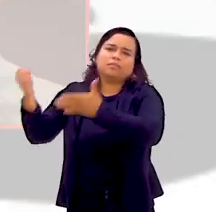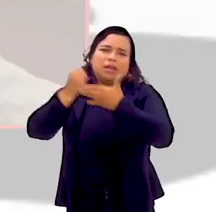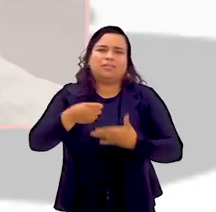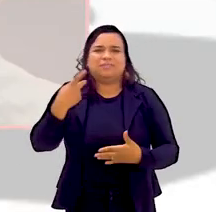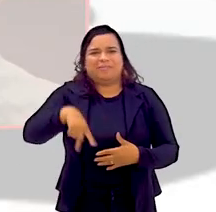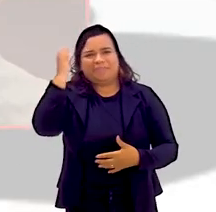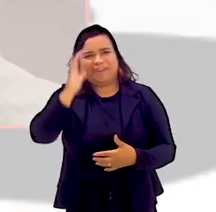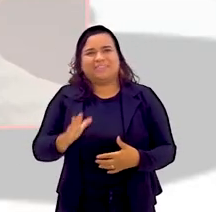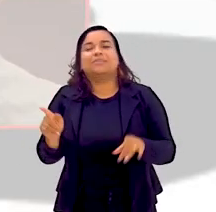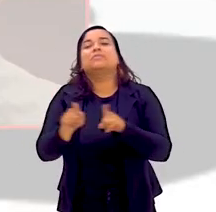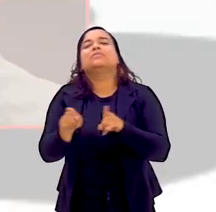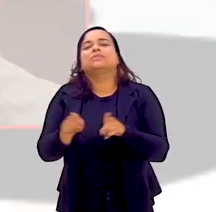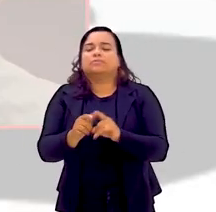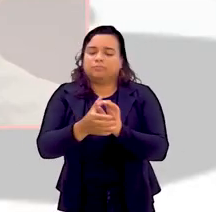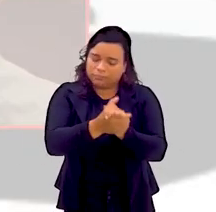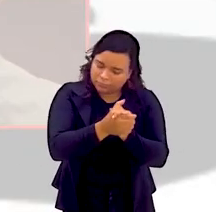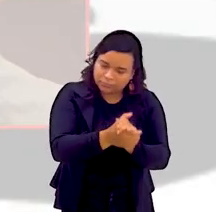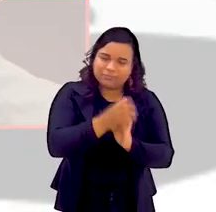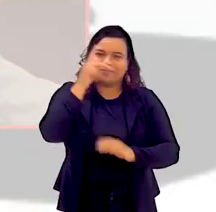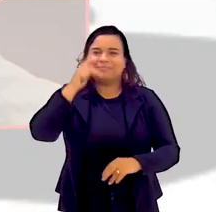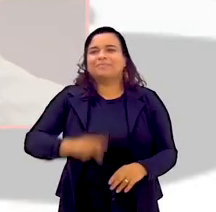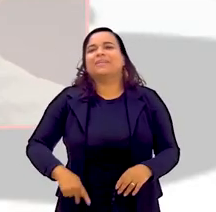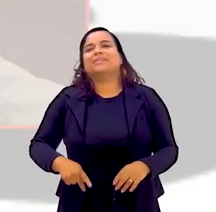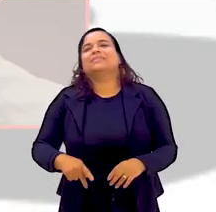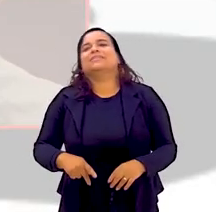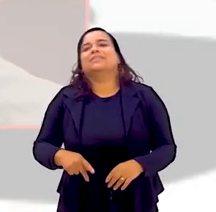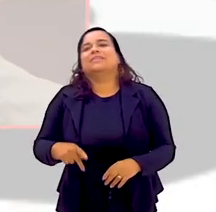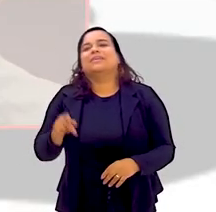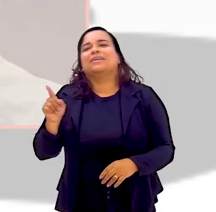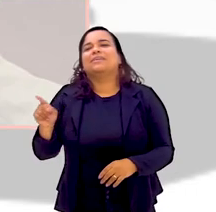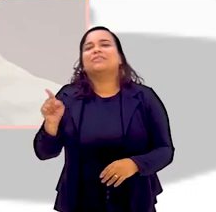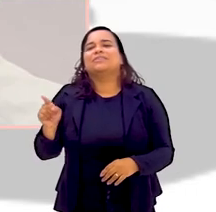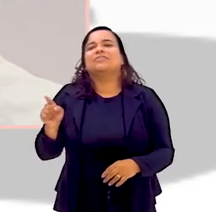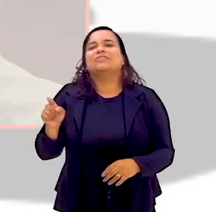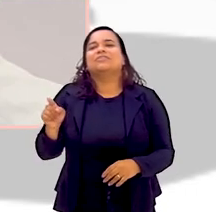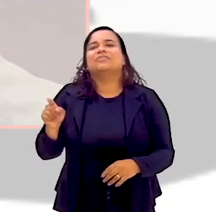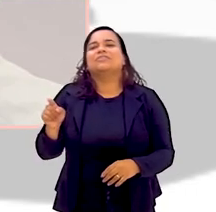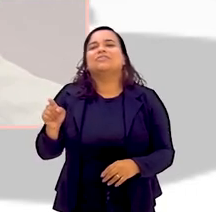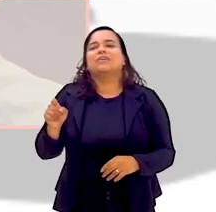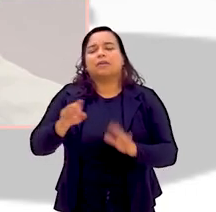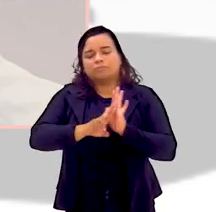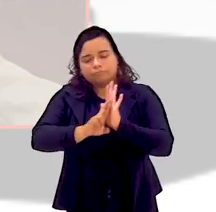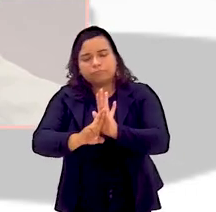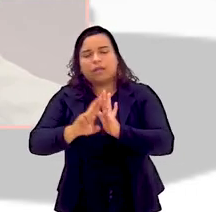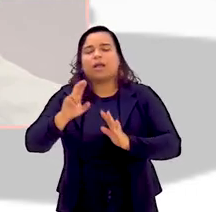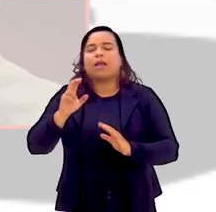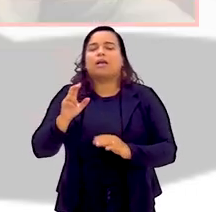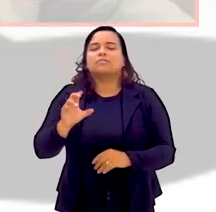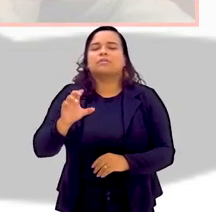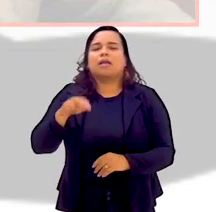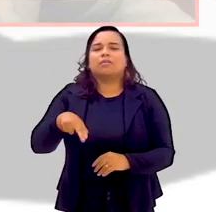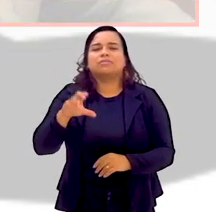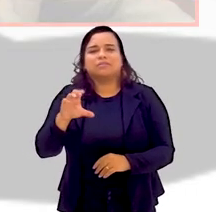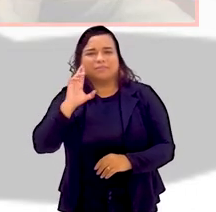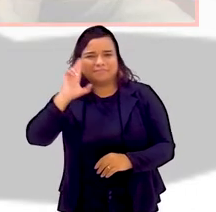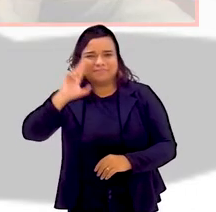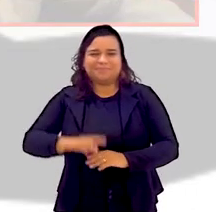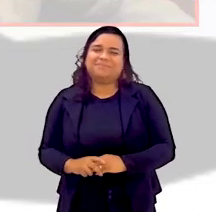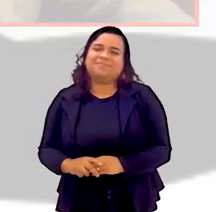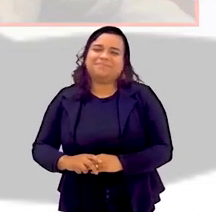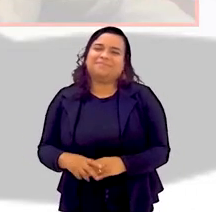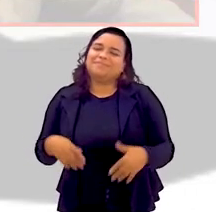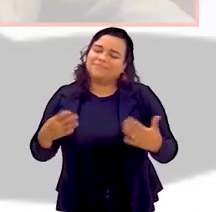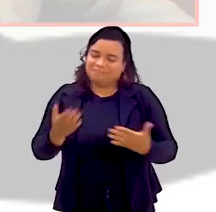além de já ressalvar o nosso presidente José Roberto Tales no seu trabalho exitoso à frente da CNC.